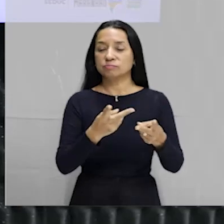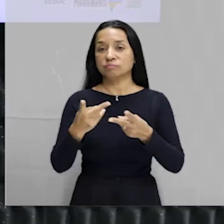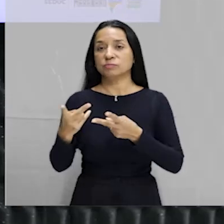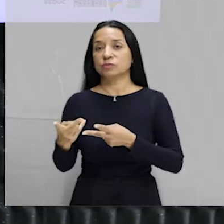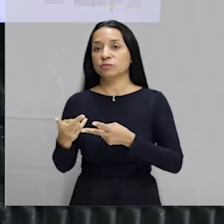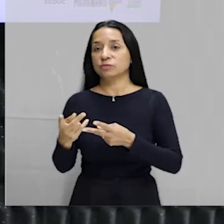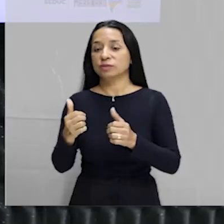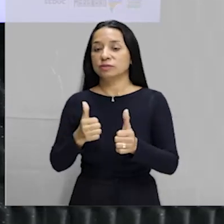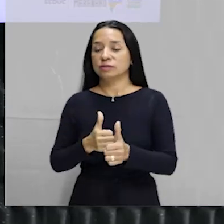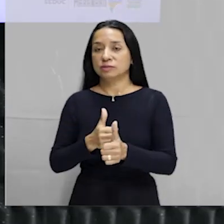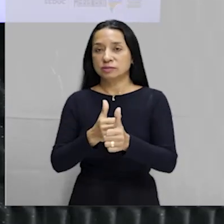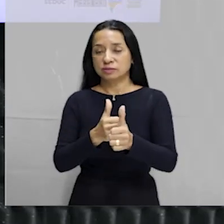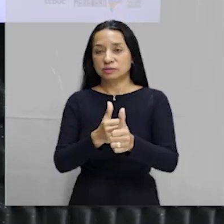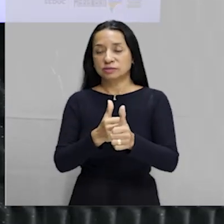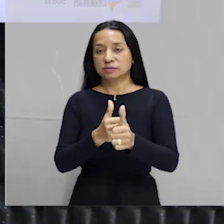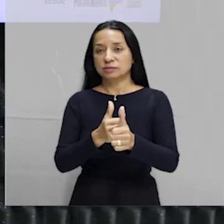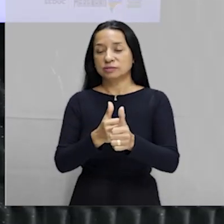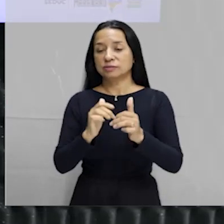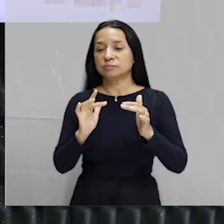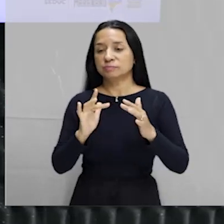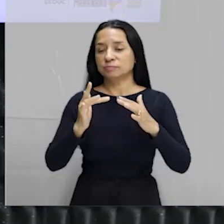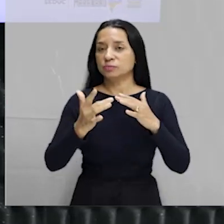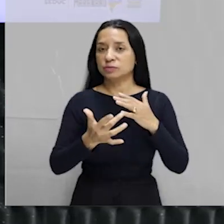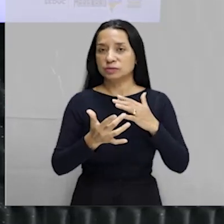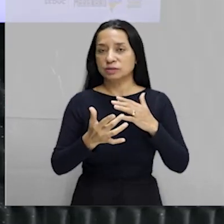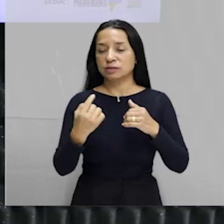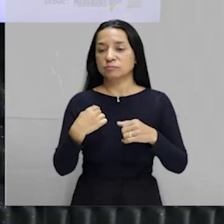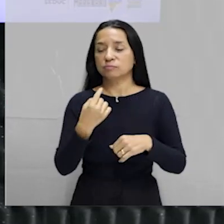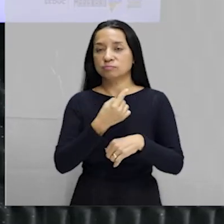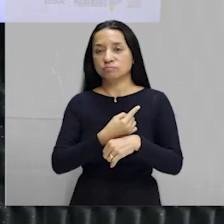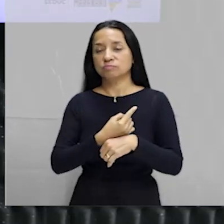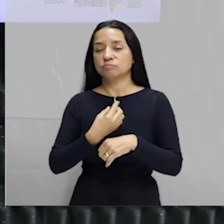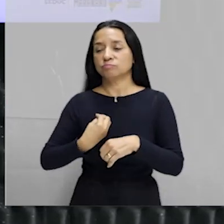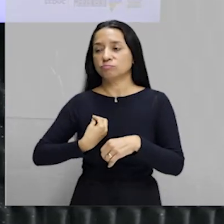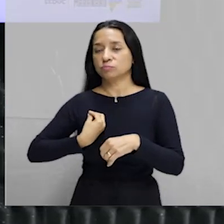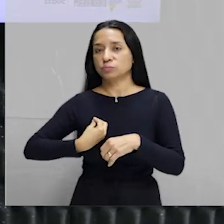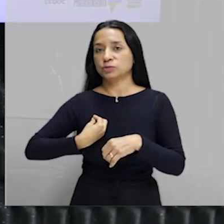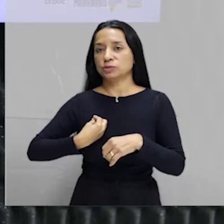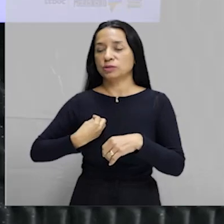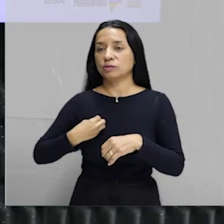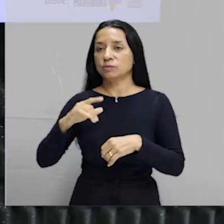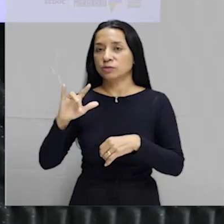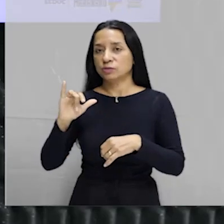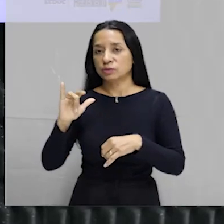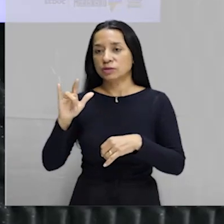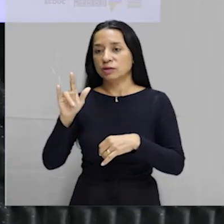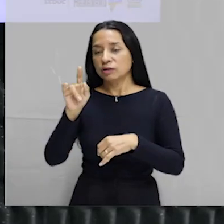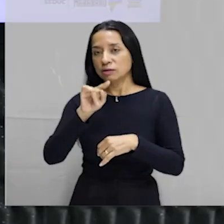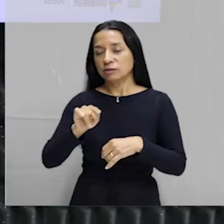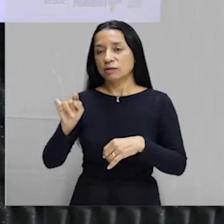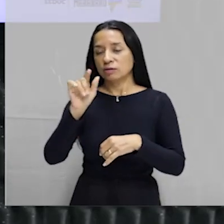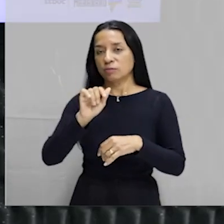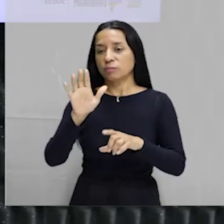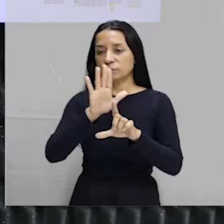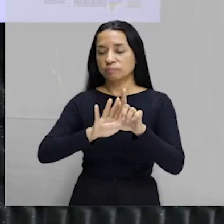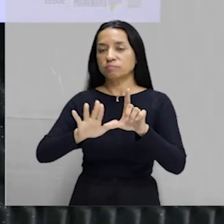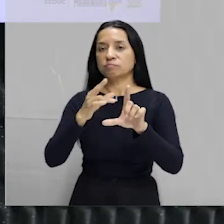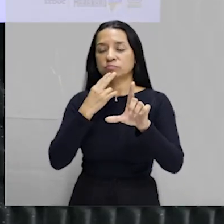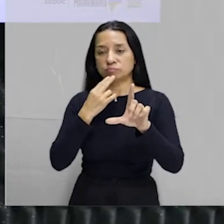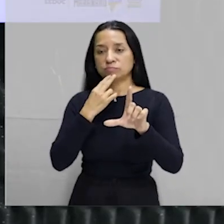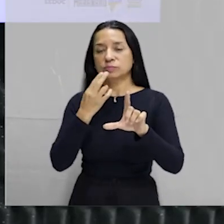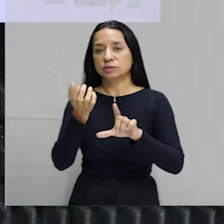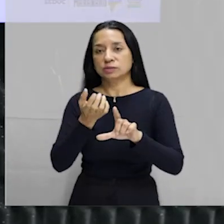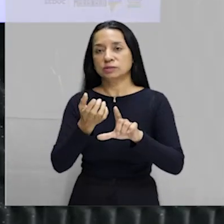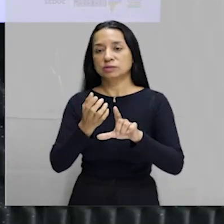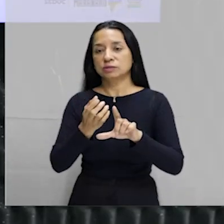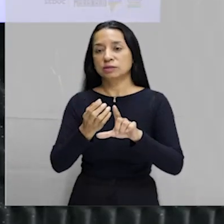a nos seguir nas nossas redes sociais. Nós estamos no Instagram, coloca lá, @plataforma Gonçalves Dias. Também, se você quiser